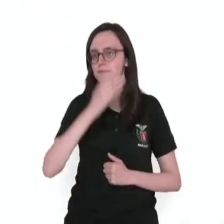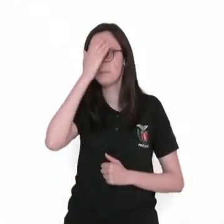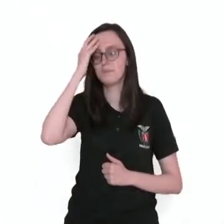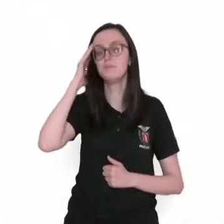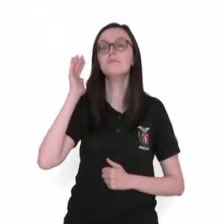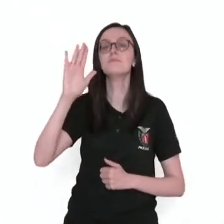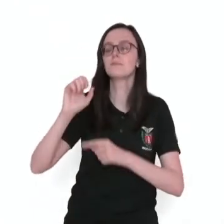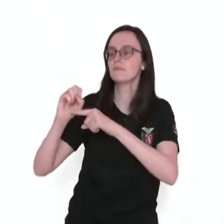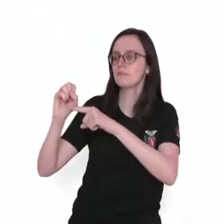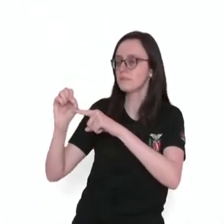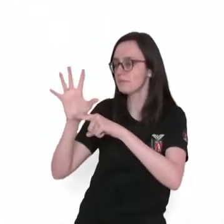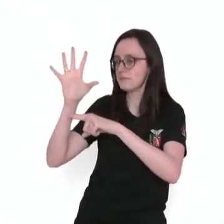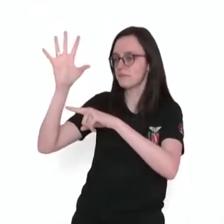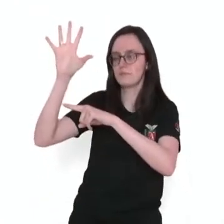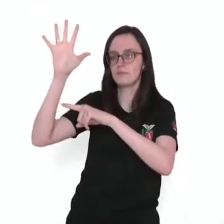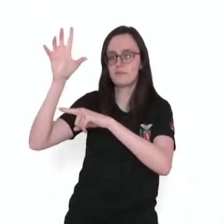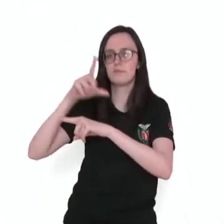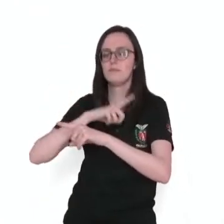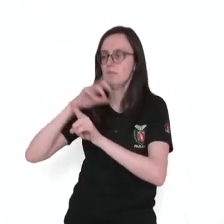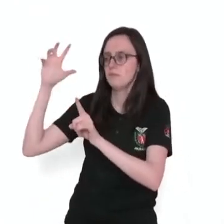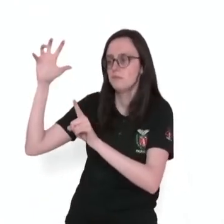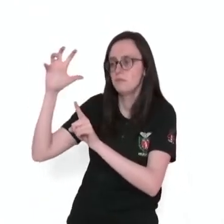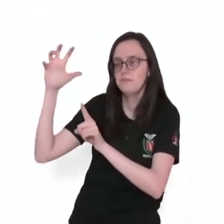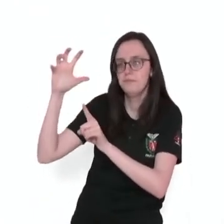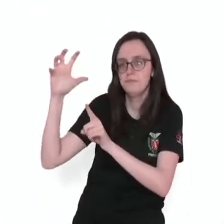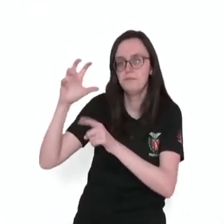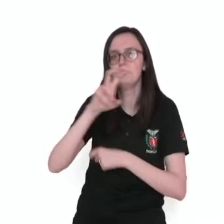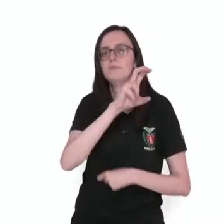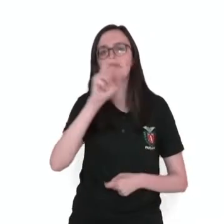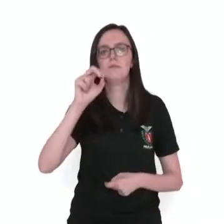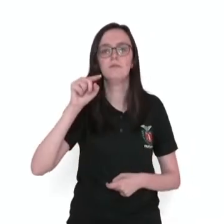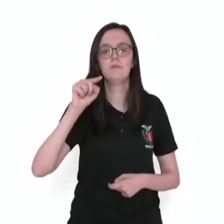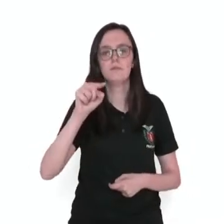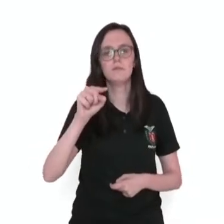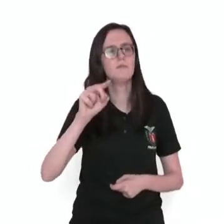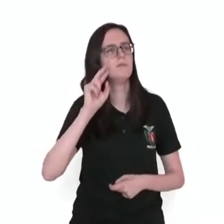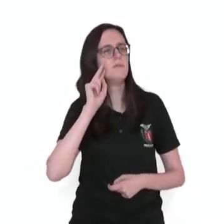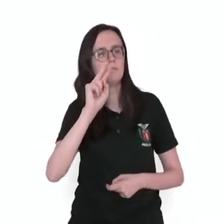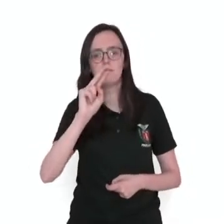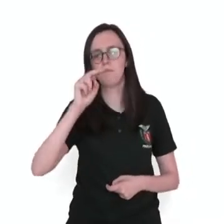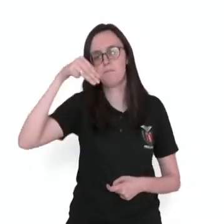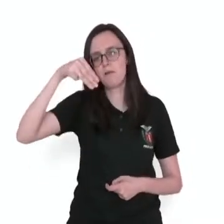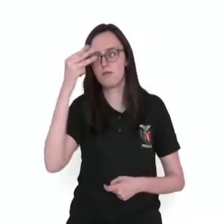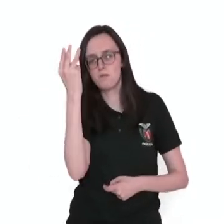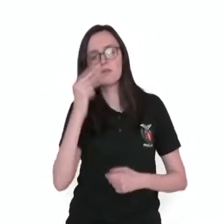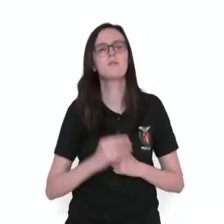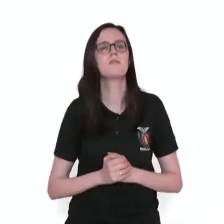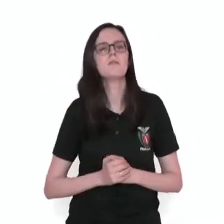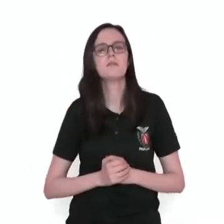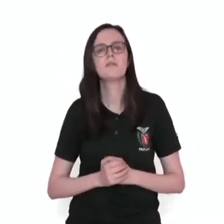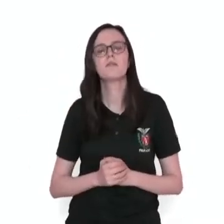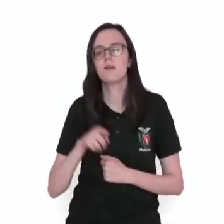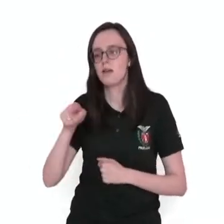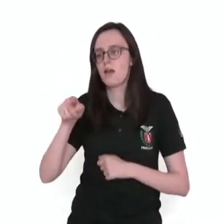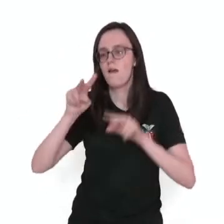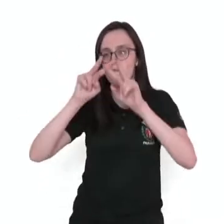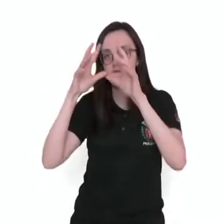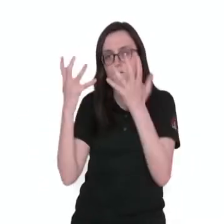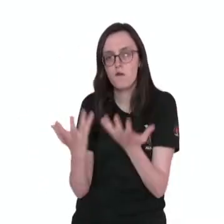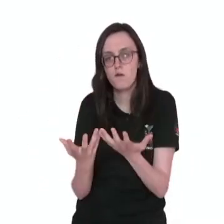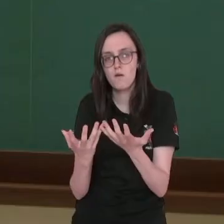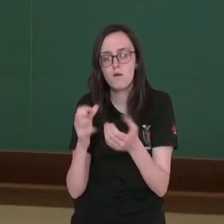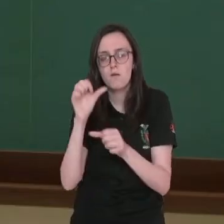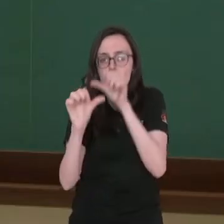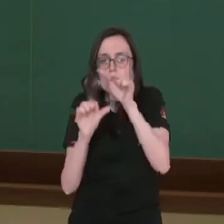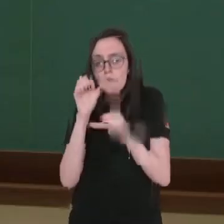certo gás, ao receber uma pressão de 500 Nm por metro quadrado, faz o volume do seu gás variar em 3